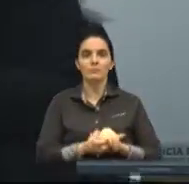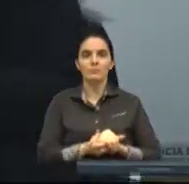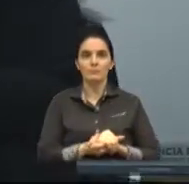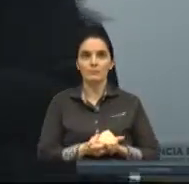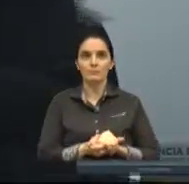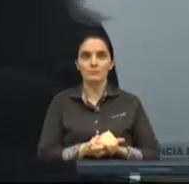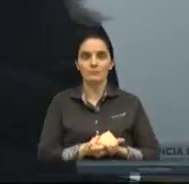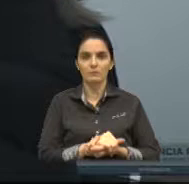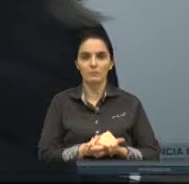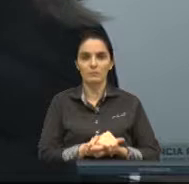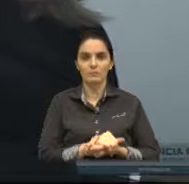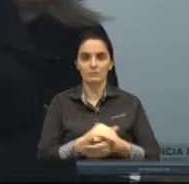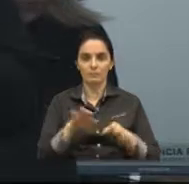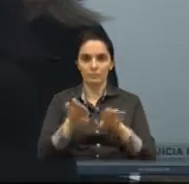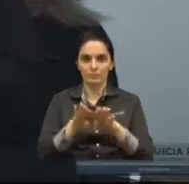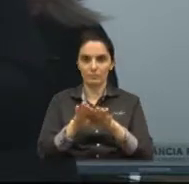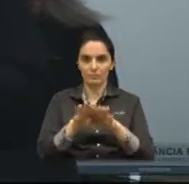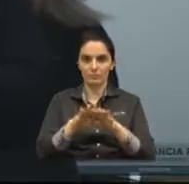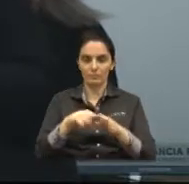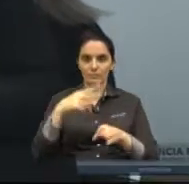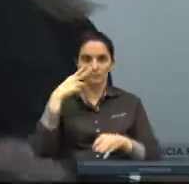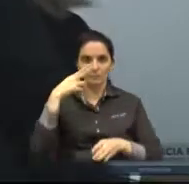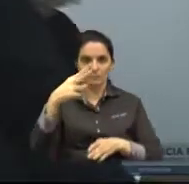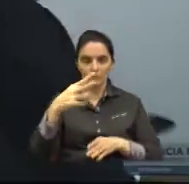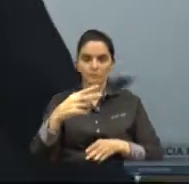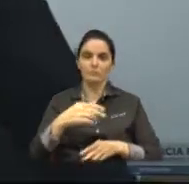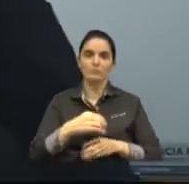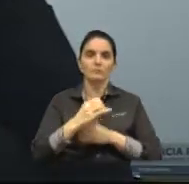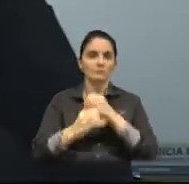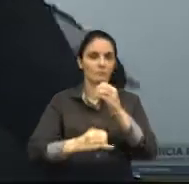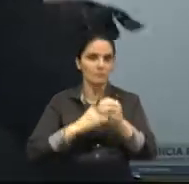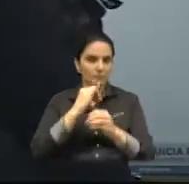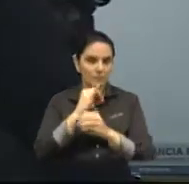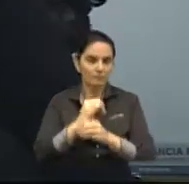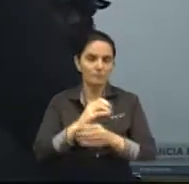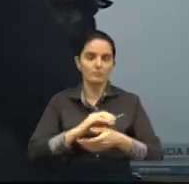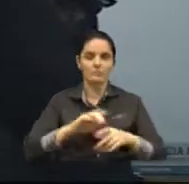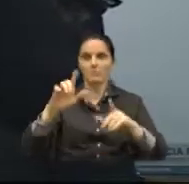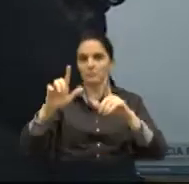nos acompanha pelas mídias sociais.